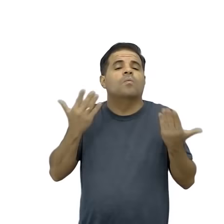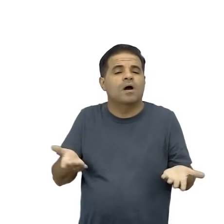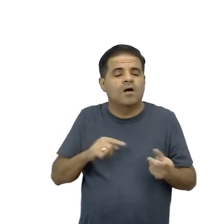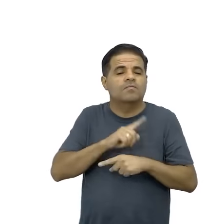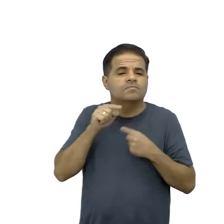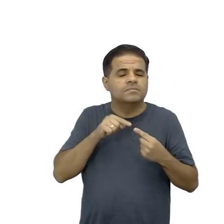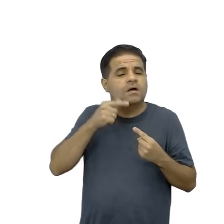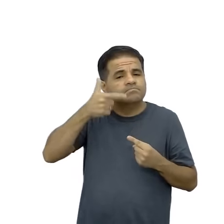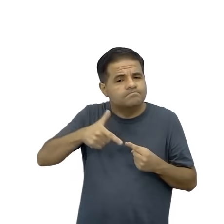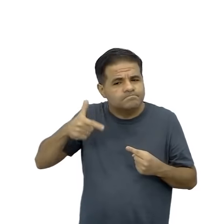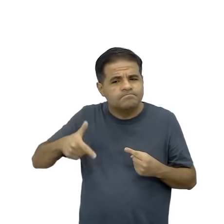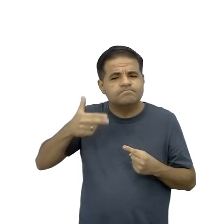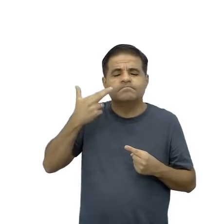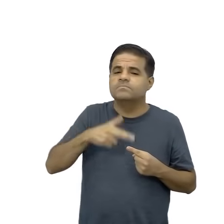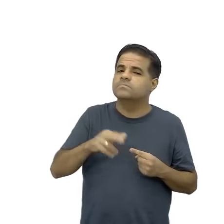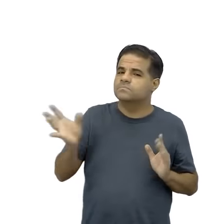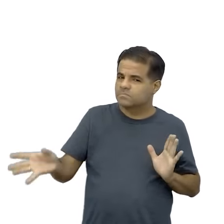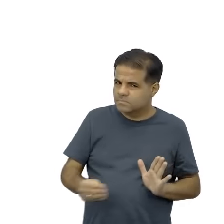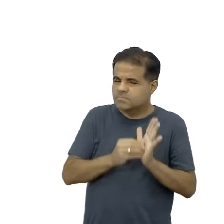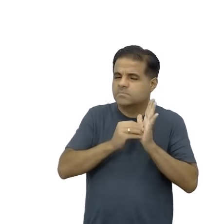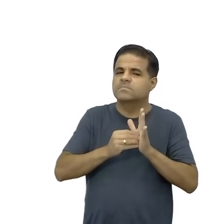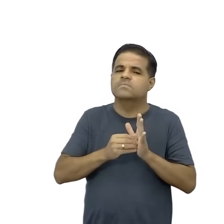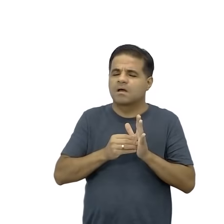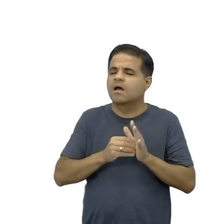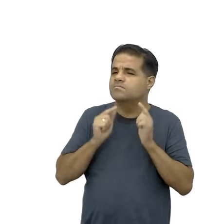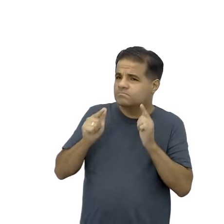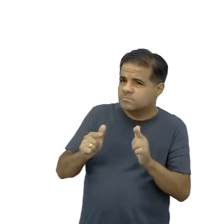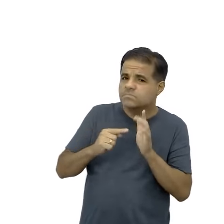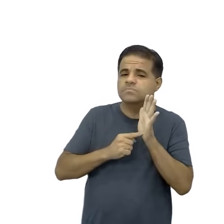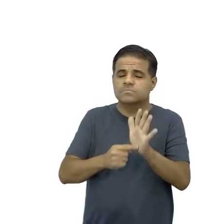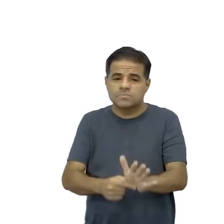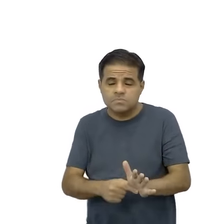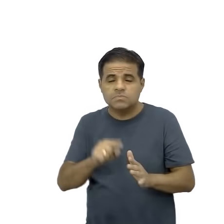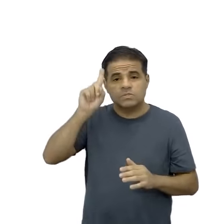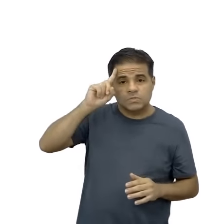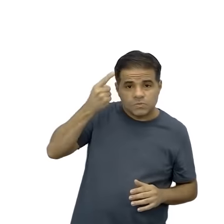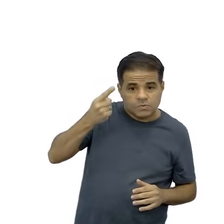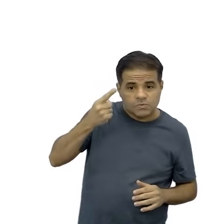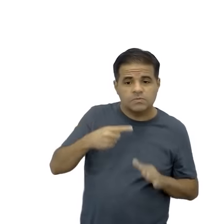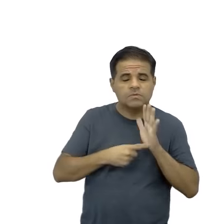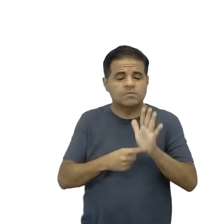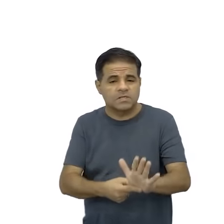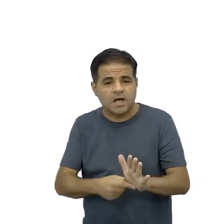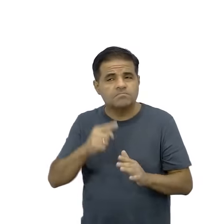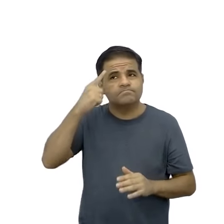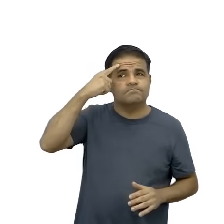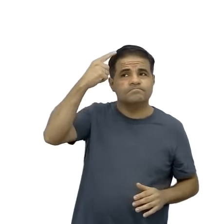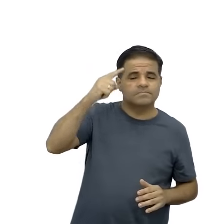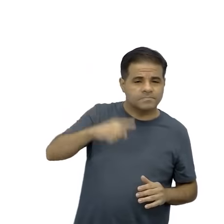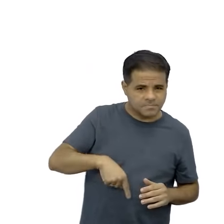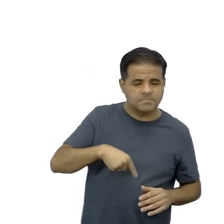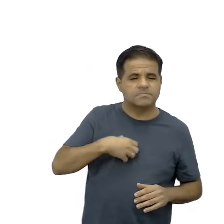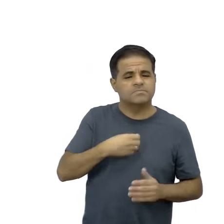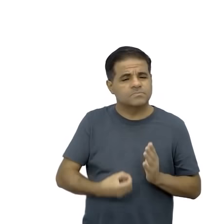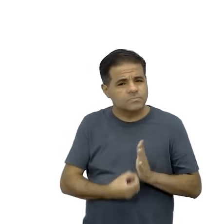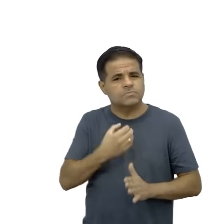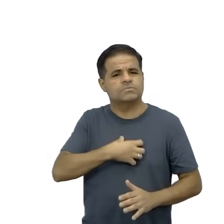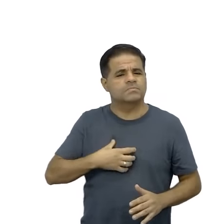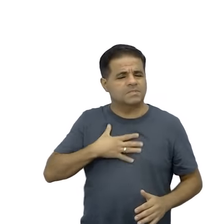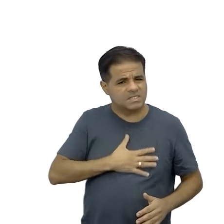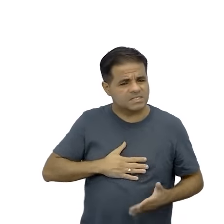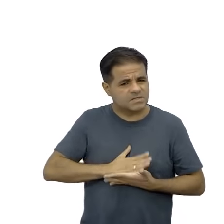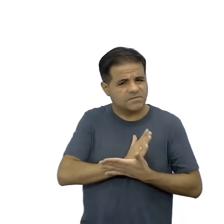dessa repetição, né? Marcar um deboche, mostrar uma dúvida, reforçar uma ideia ou sugerir uma insatisfação, né?